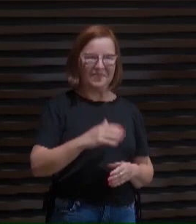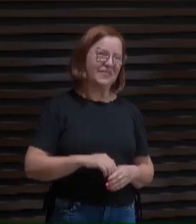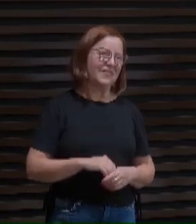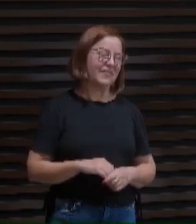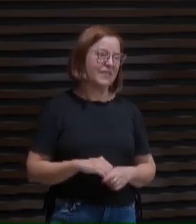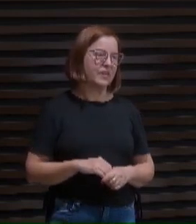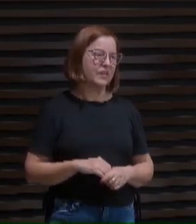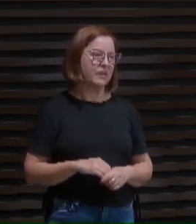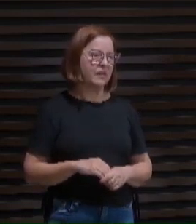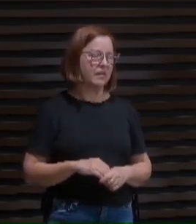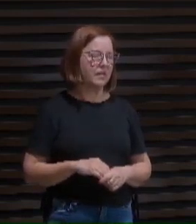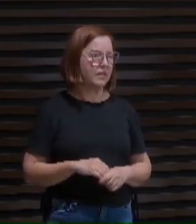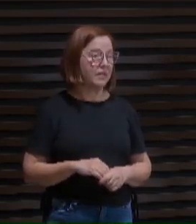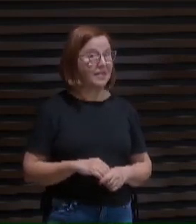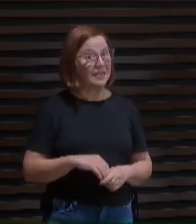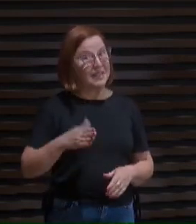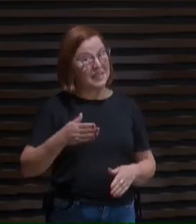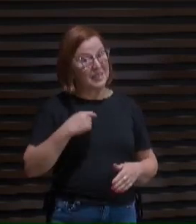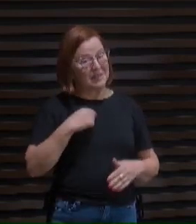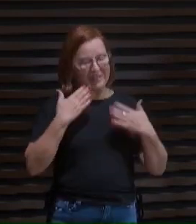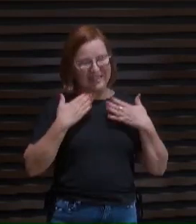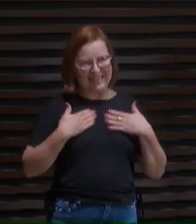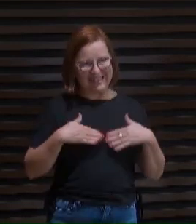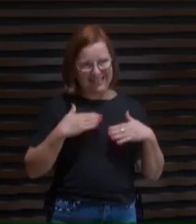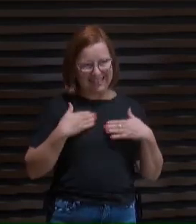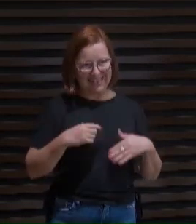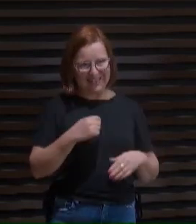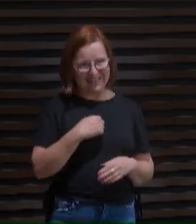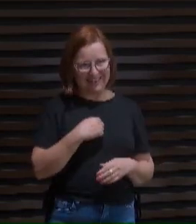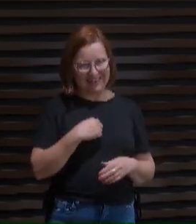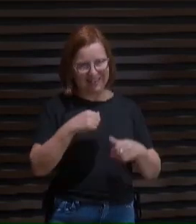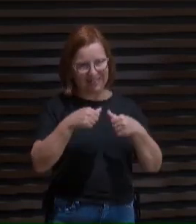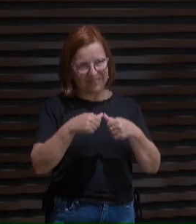Aí eu descanso. Aí eu fico.